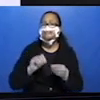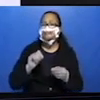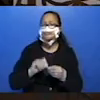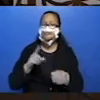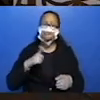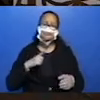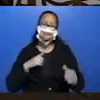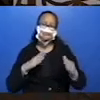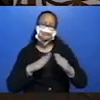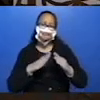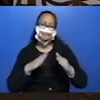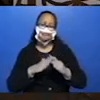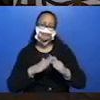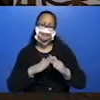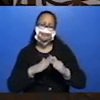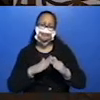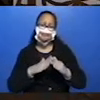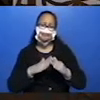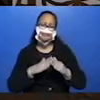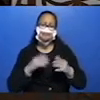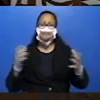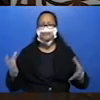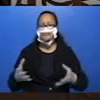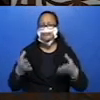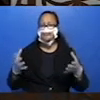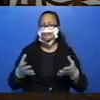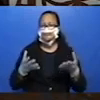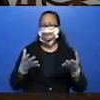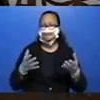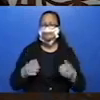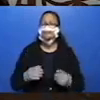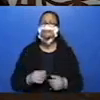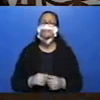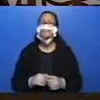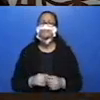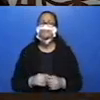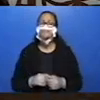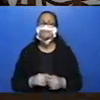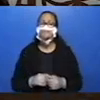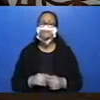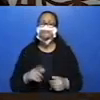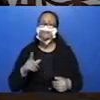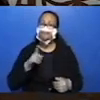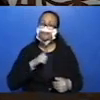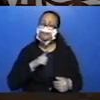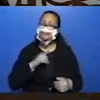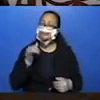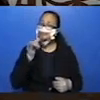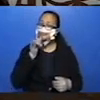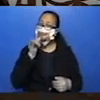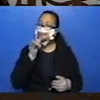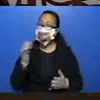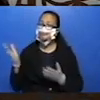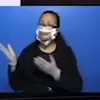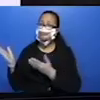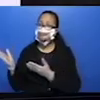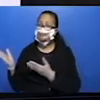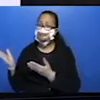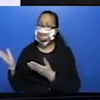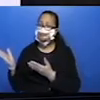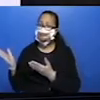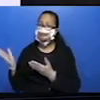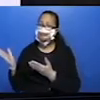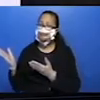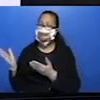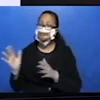verdura fresquinha? Será que é possível? Vamos lá. Nós temos o exemplo aqui de uma horta.